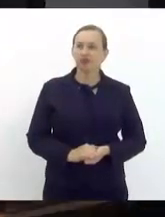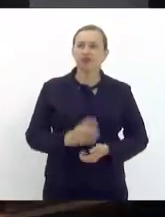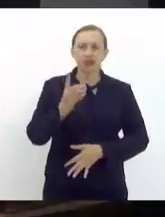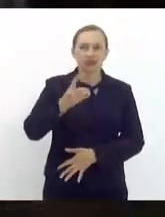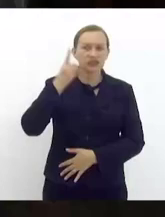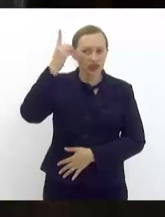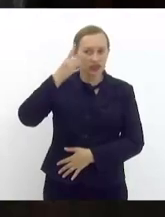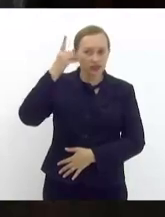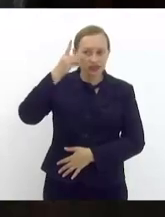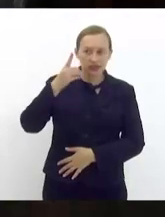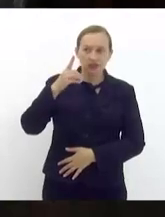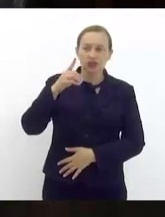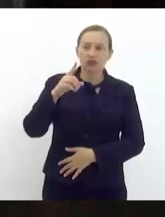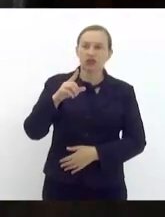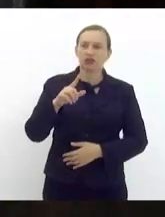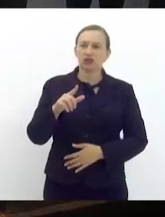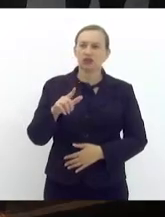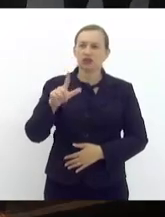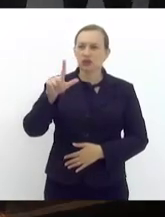Deputado Luiz Cláudio Ribeiro.